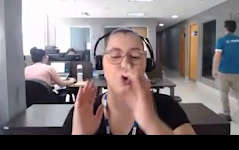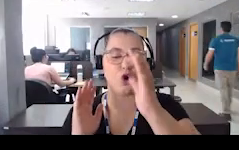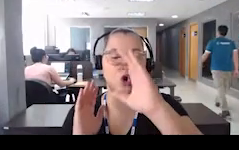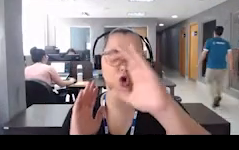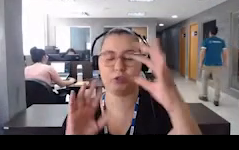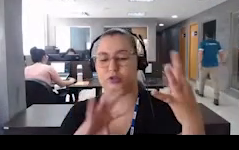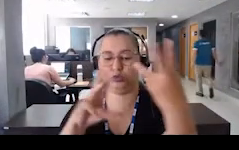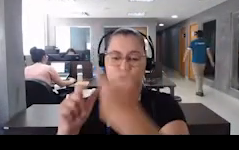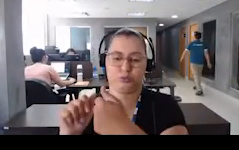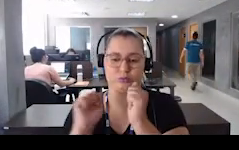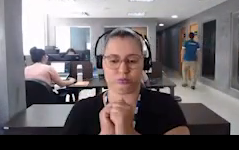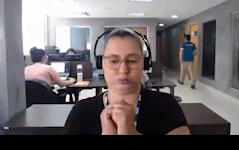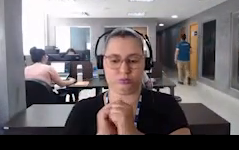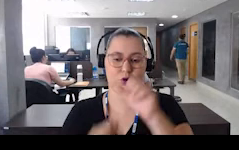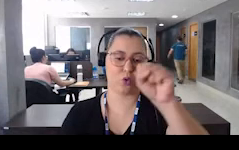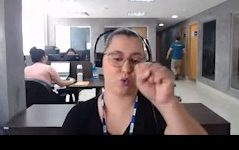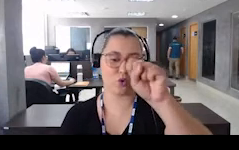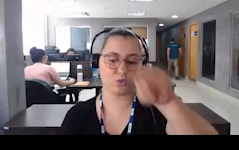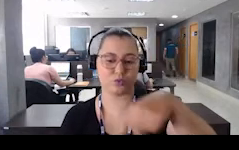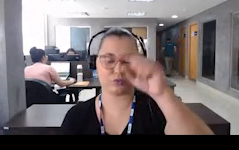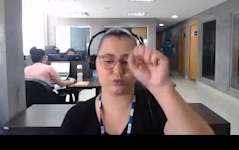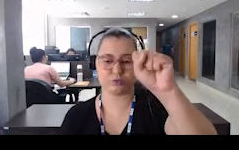deu a corrente total do circuito?